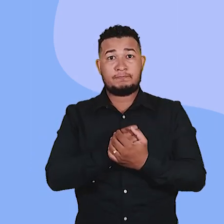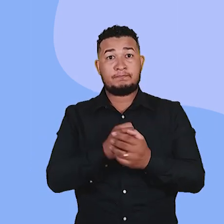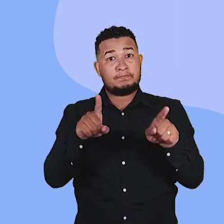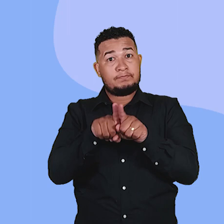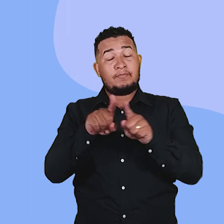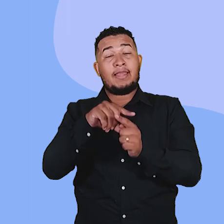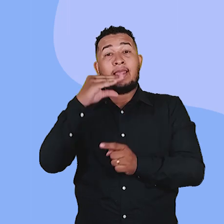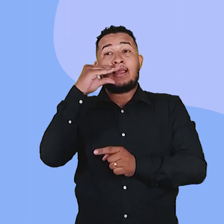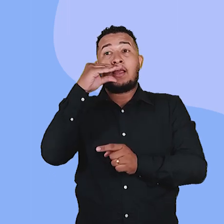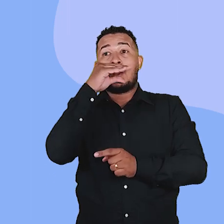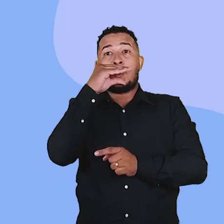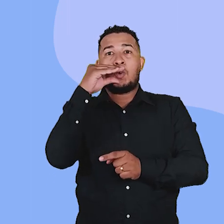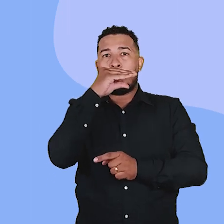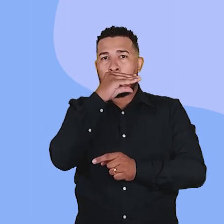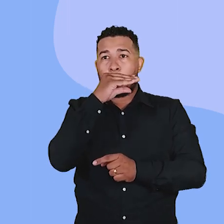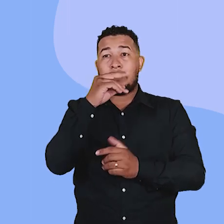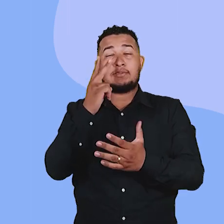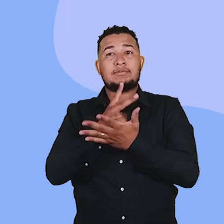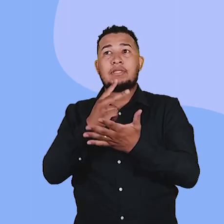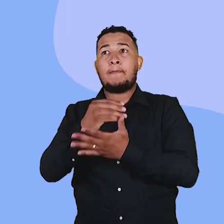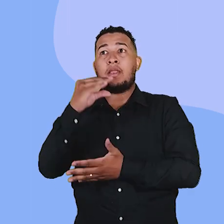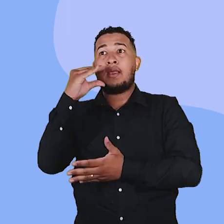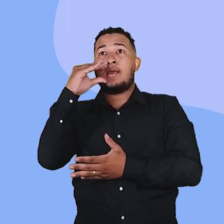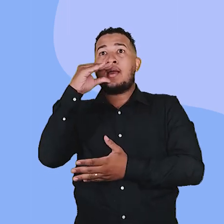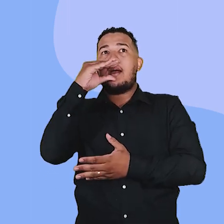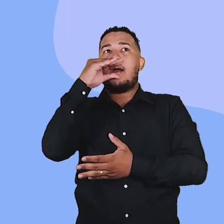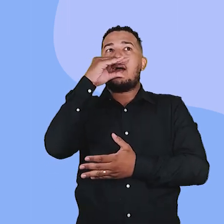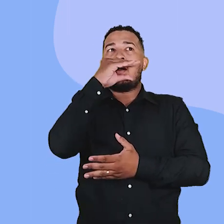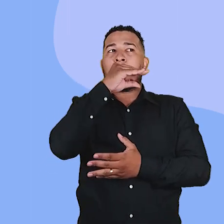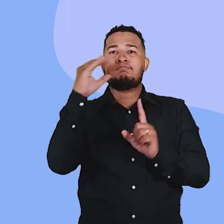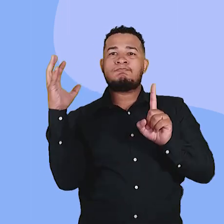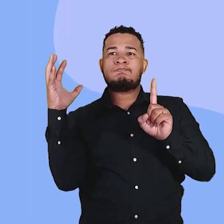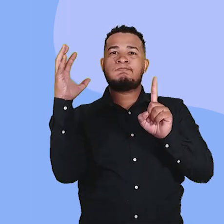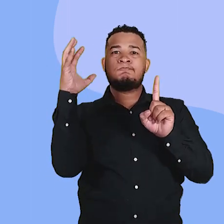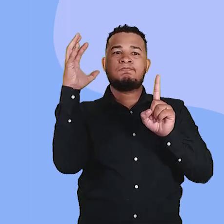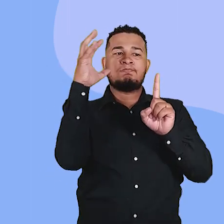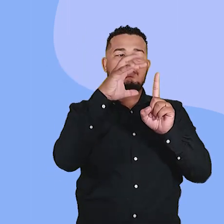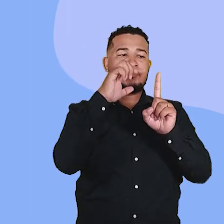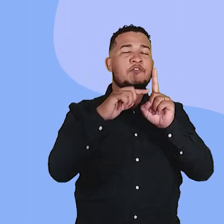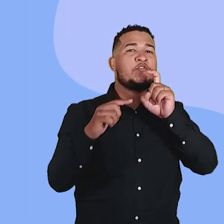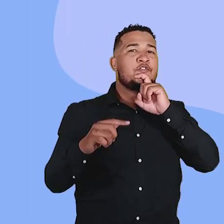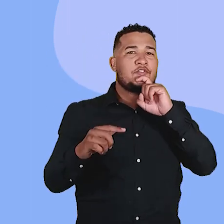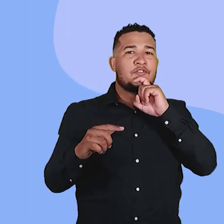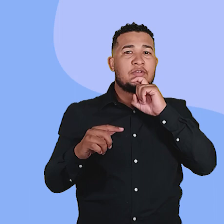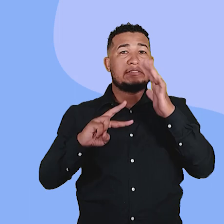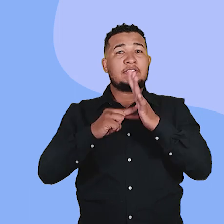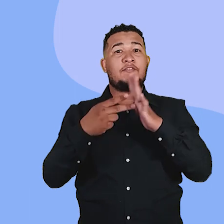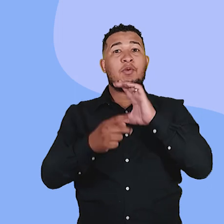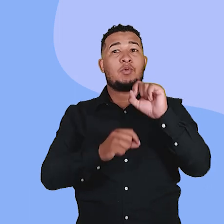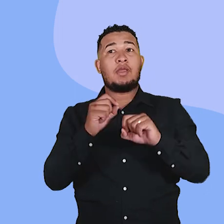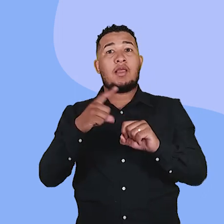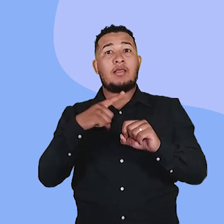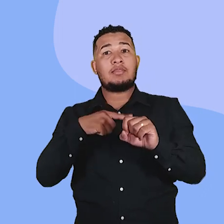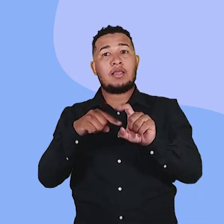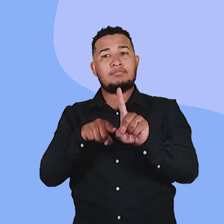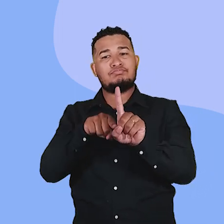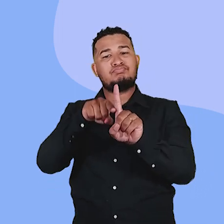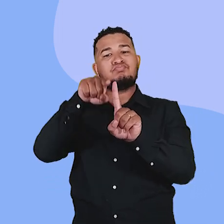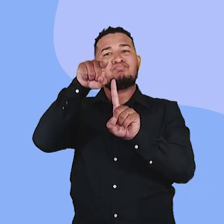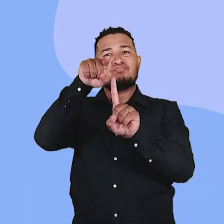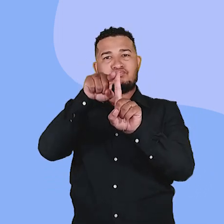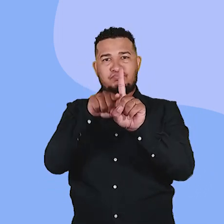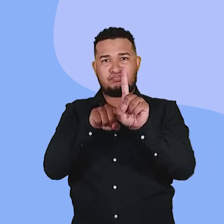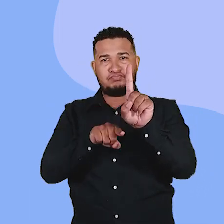é calor, que sempre flui aí de uma fonte quente para uma fonte fria, fazendo com que haja uma variação na